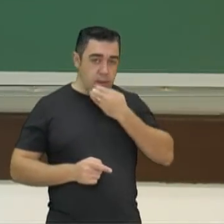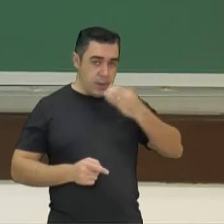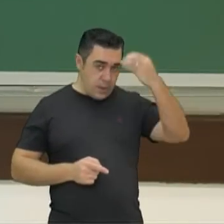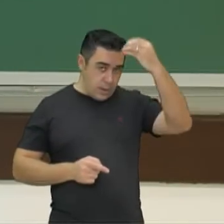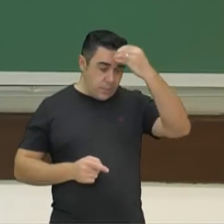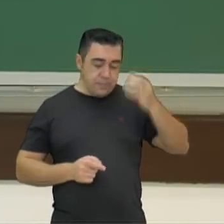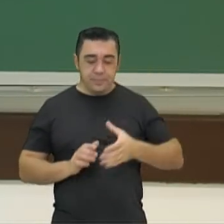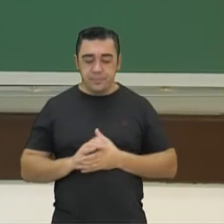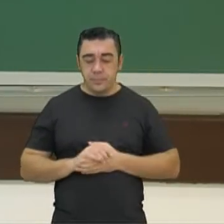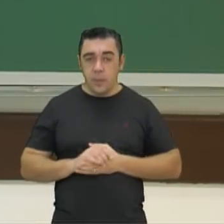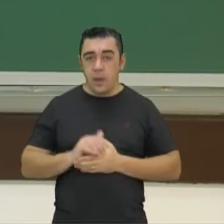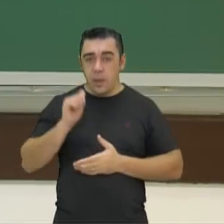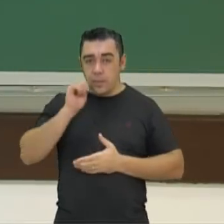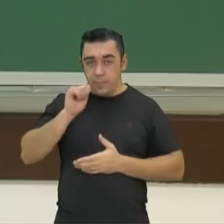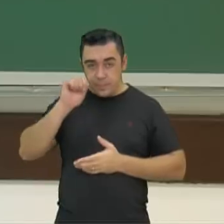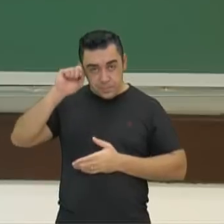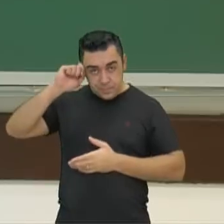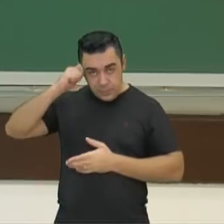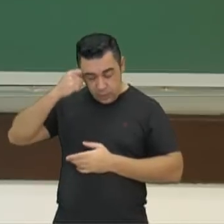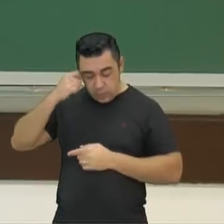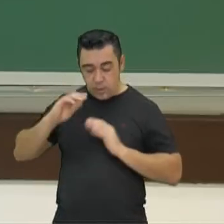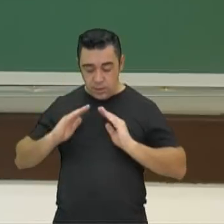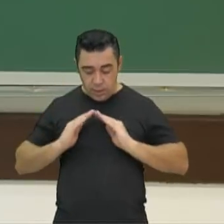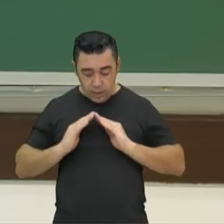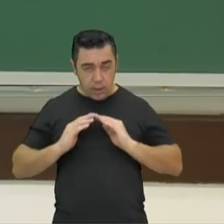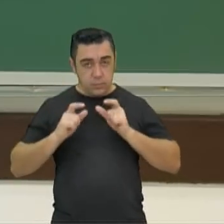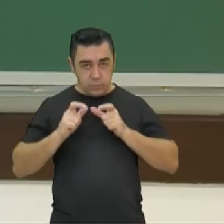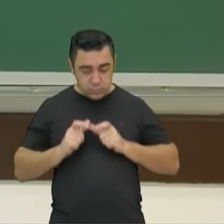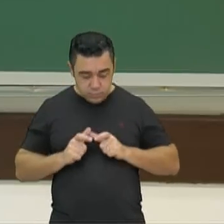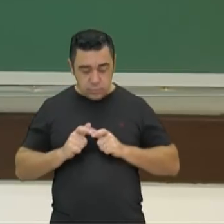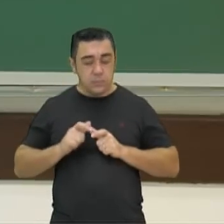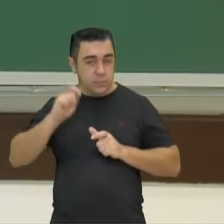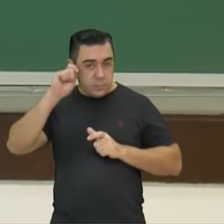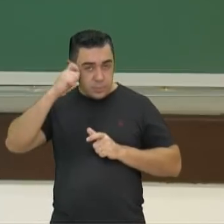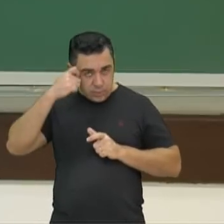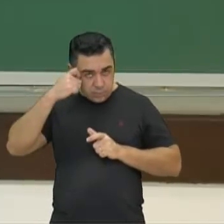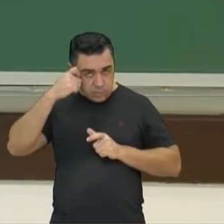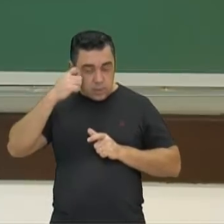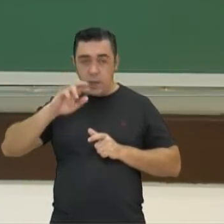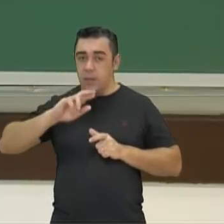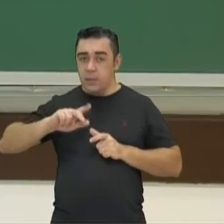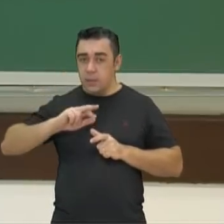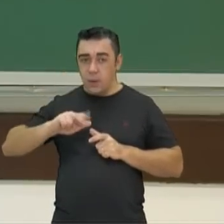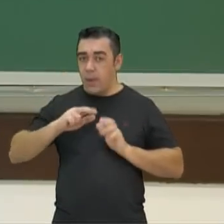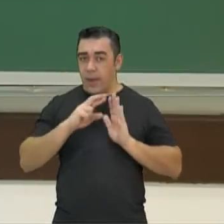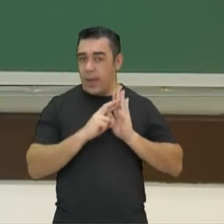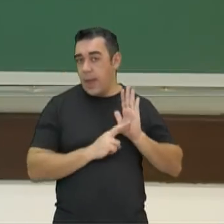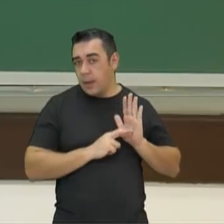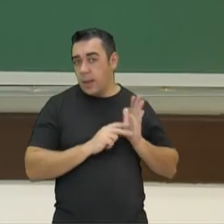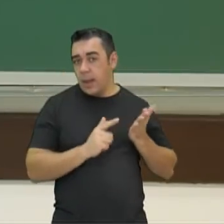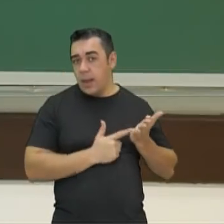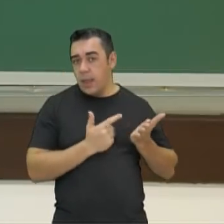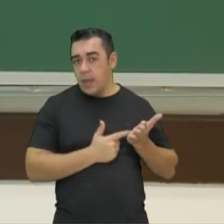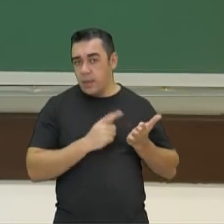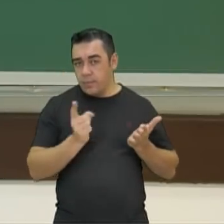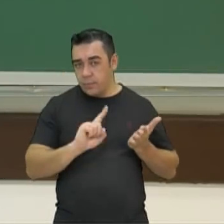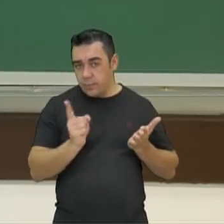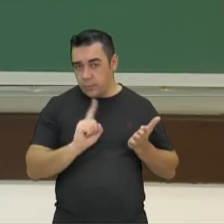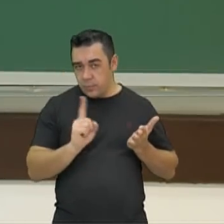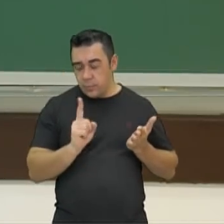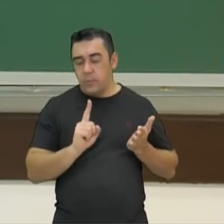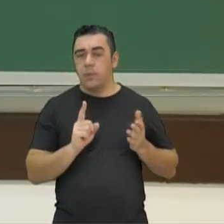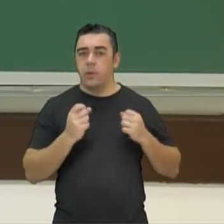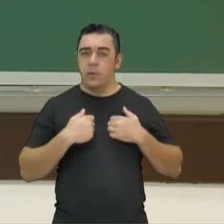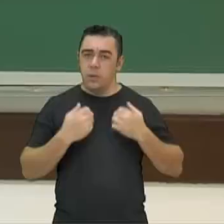Dama preta na casa preta. Então, isso é uma regrinha, assim, não é regra que está num livro ou nas regras do tabuleiro, mas eu costumo falar